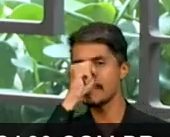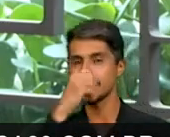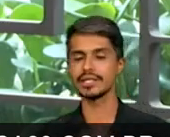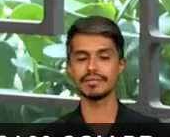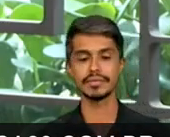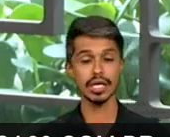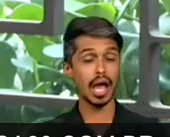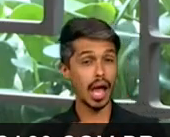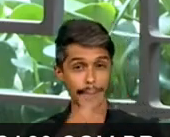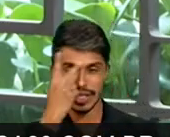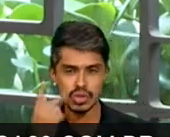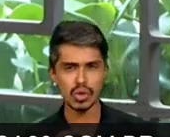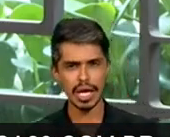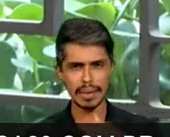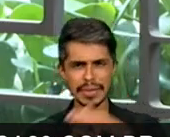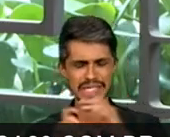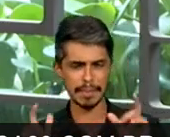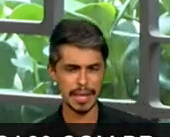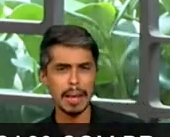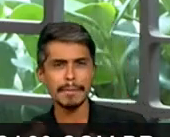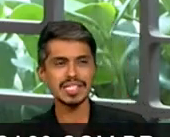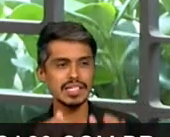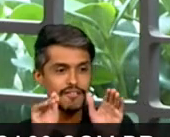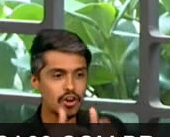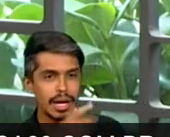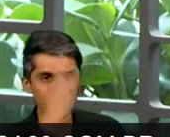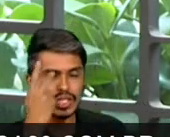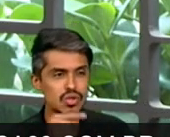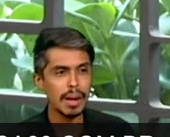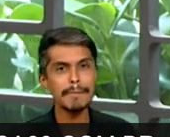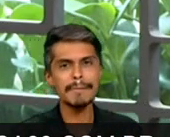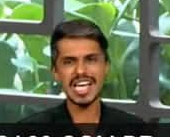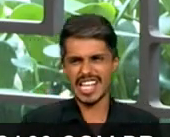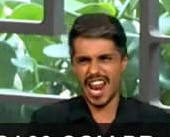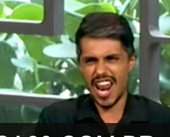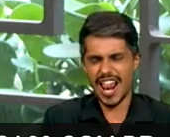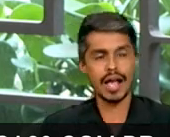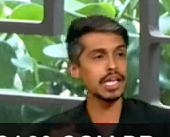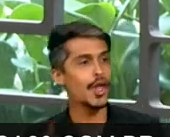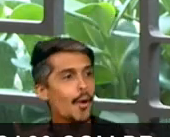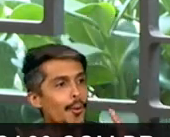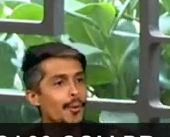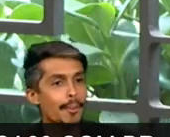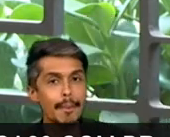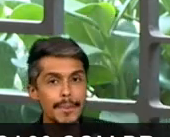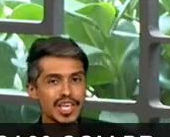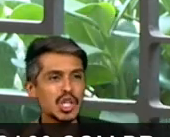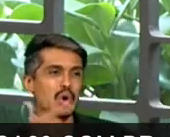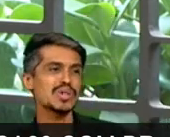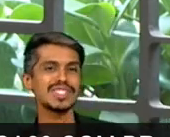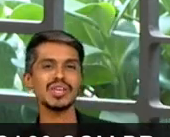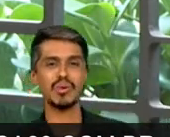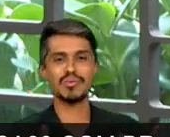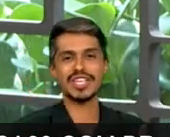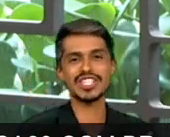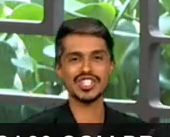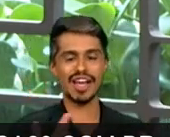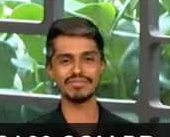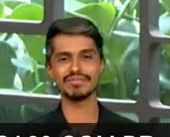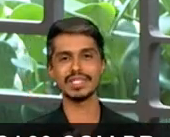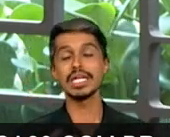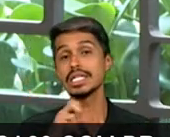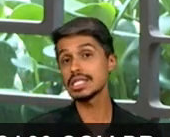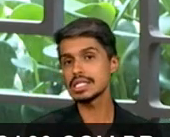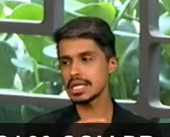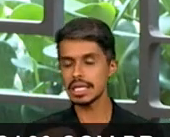vender um produto para um público mais exigente, um produto mais personalizado, mais diferenciado. E aí, quem